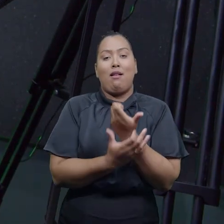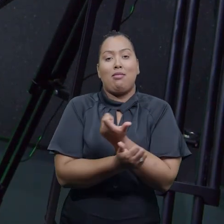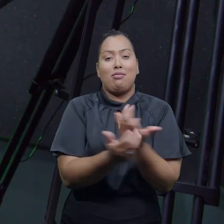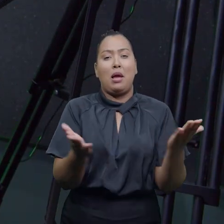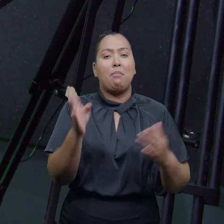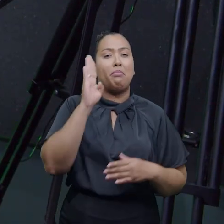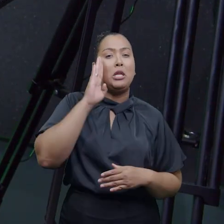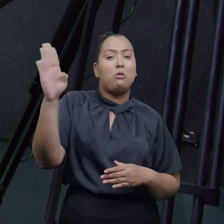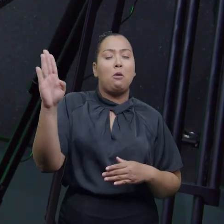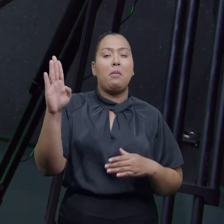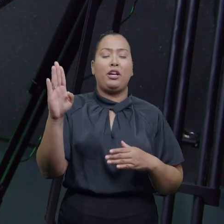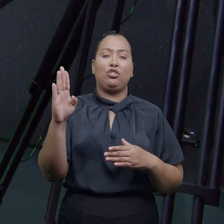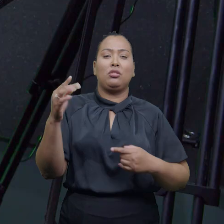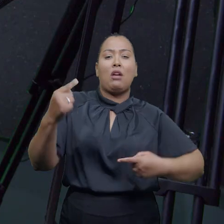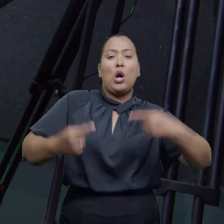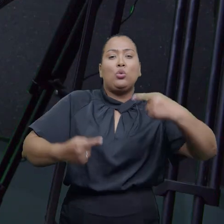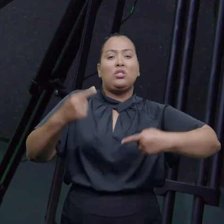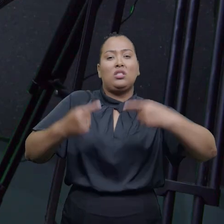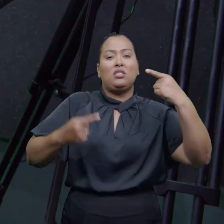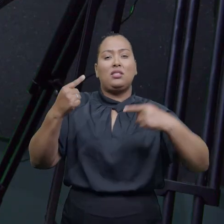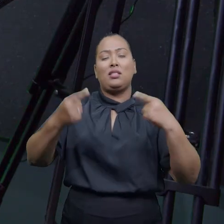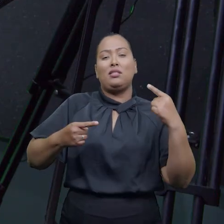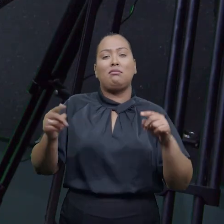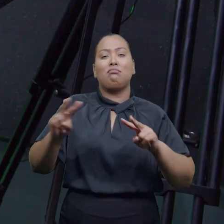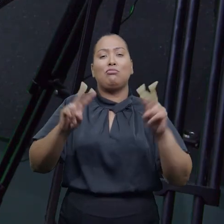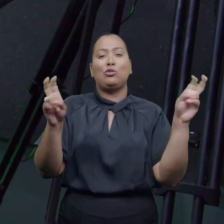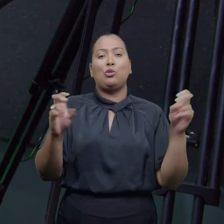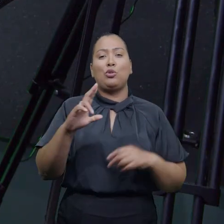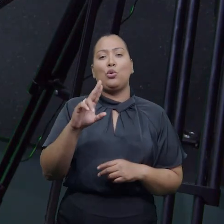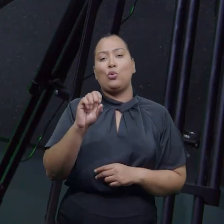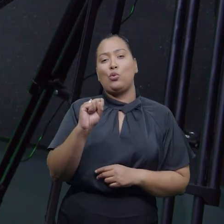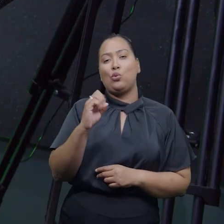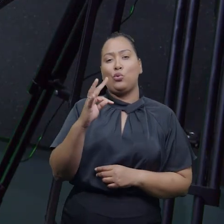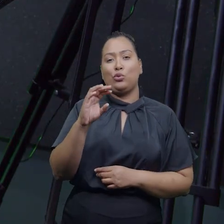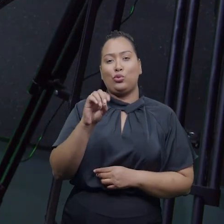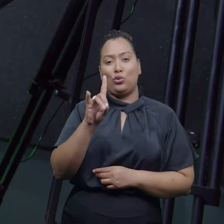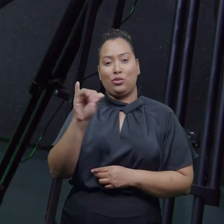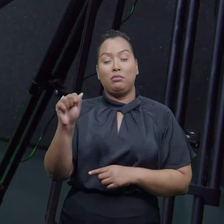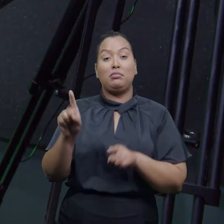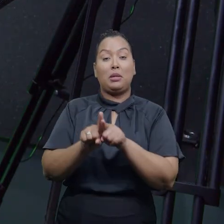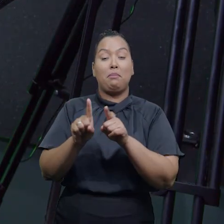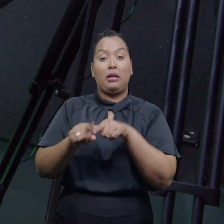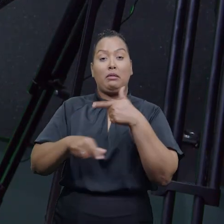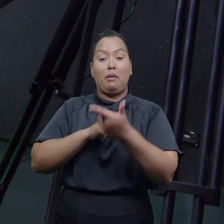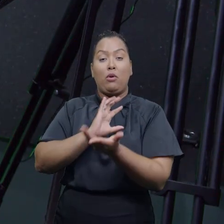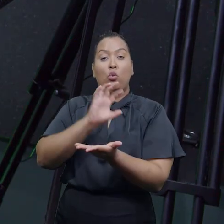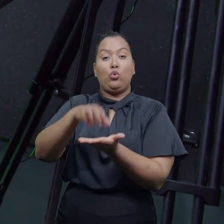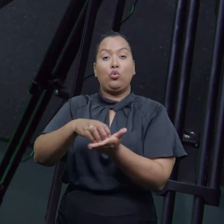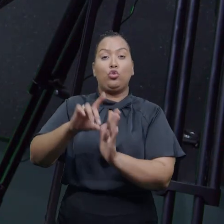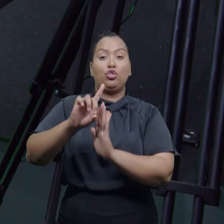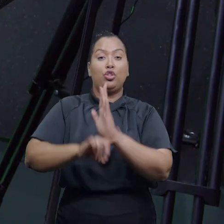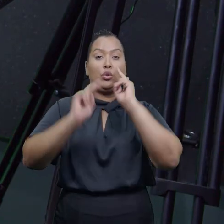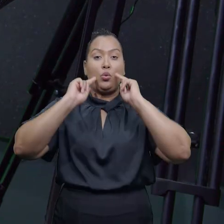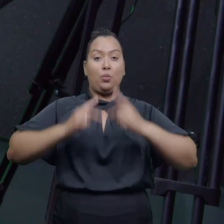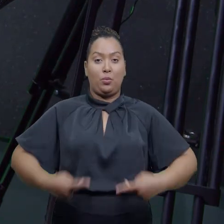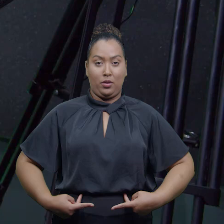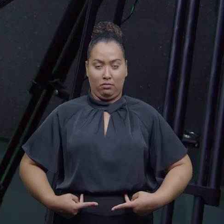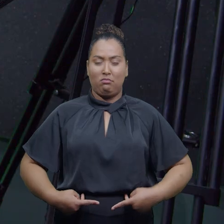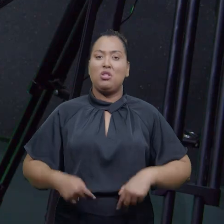garantias, faço principalmente audiências de custódia e sou colaborador também do Núcleo de Direitos Humanos, por isso